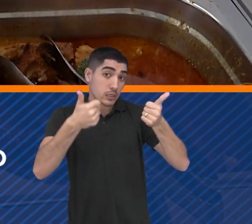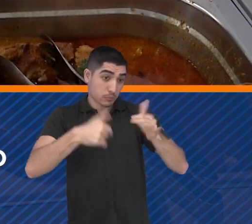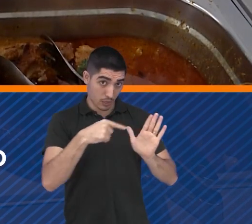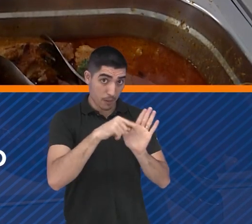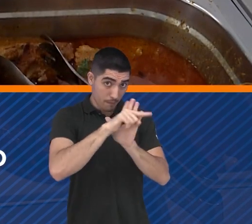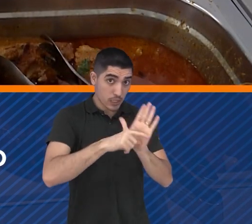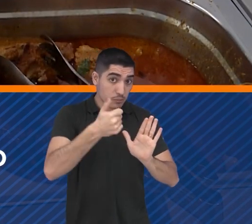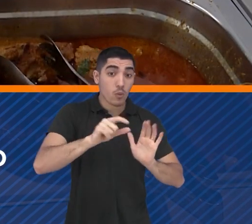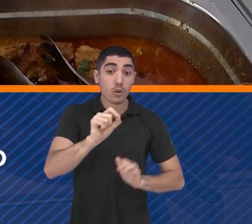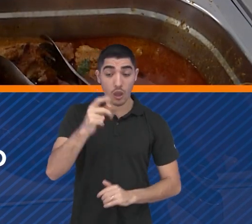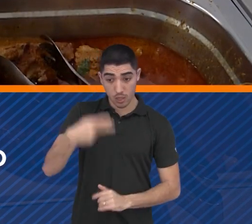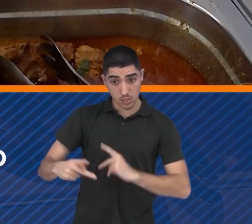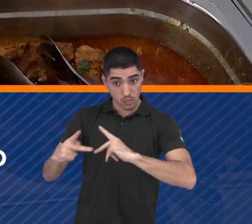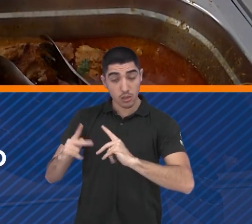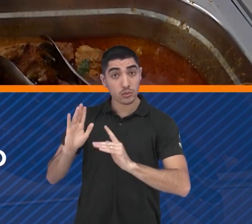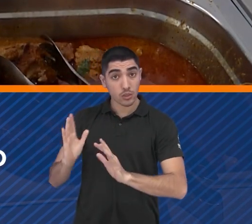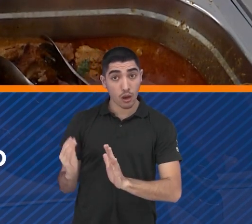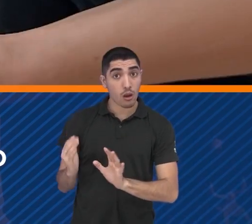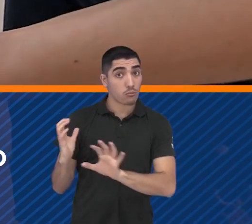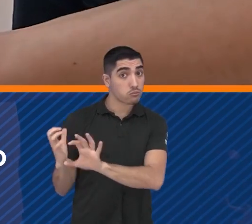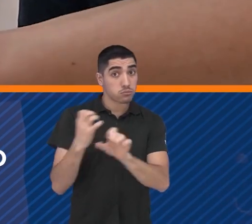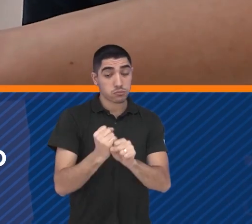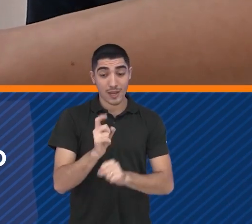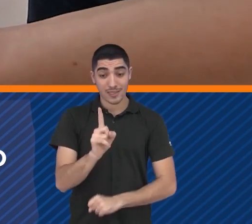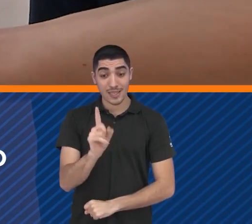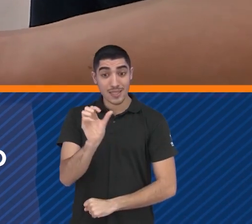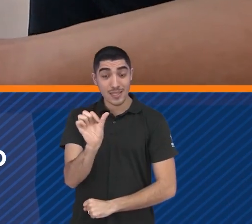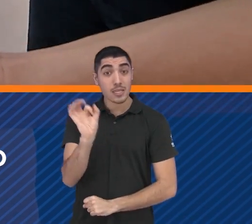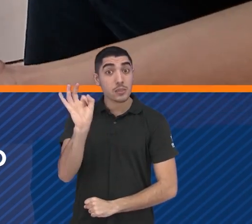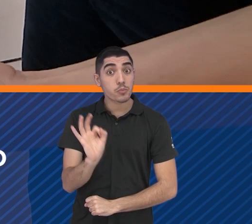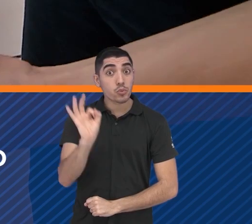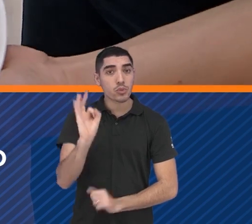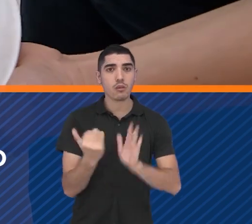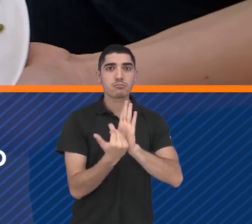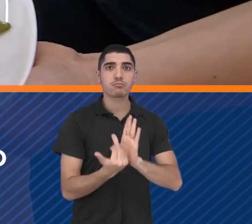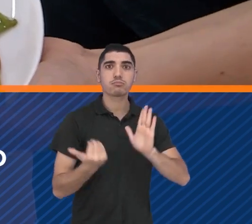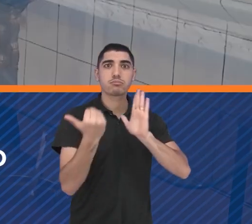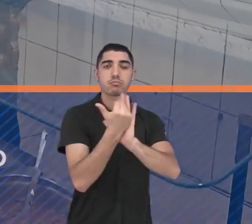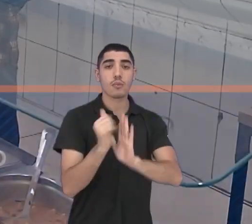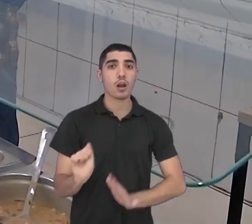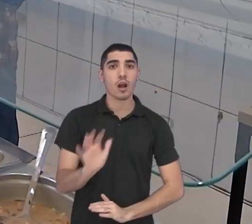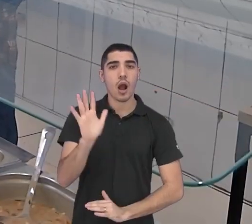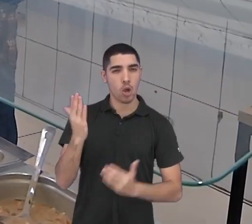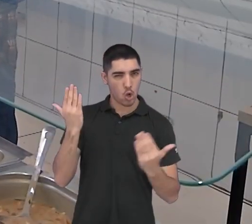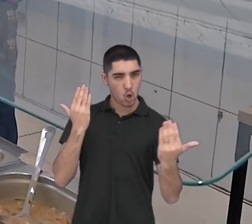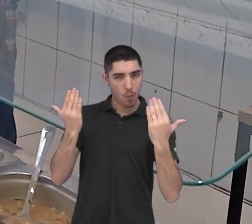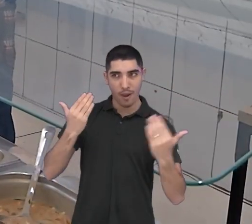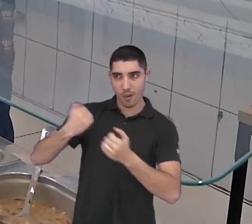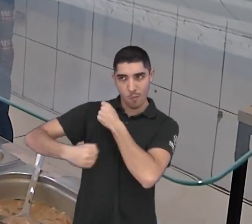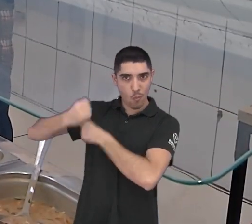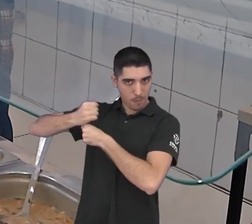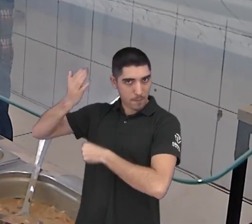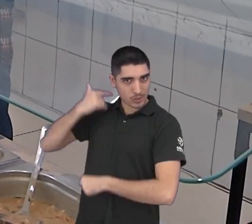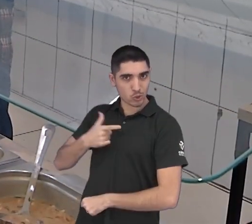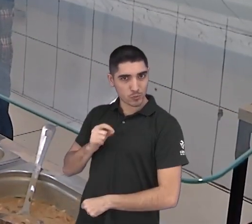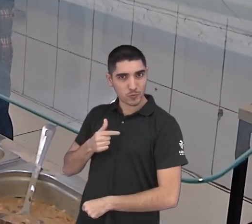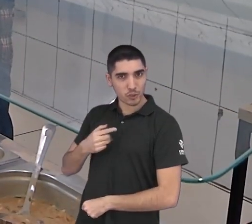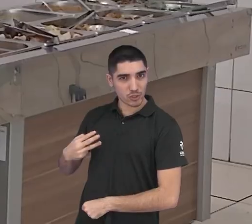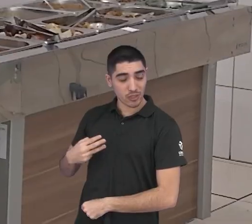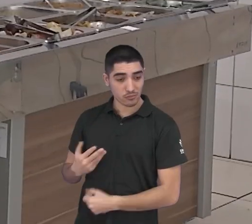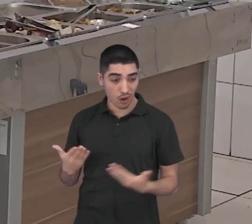São José dos Campos ficou 16% mais caro em 2024 em relação a